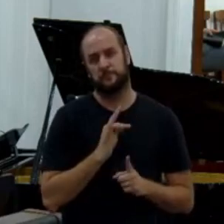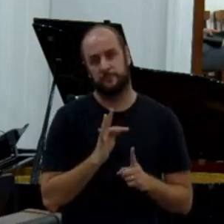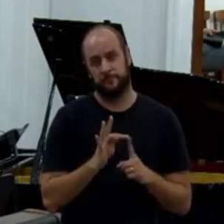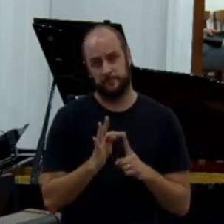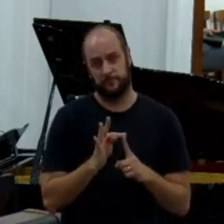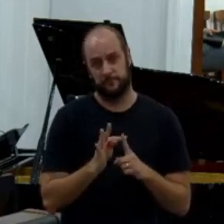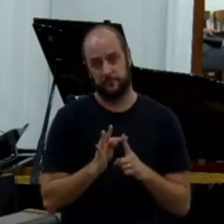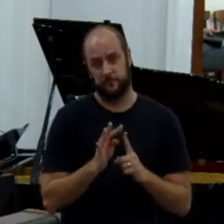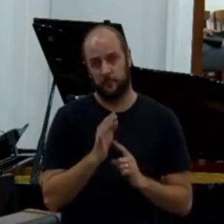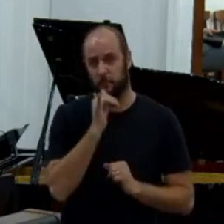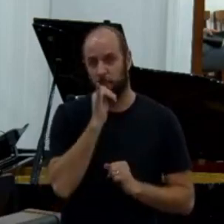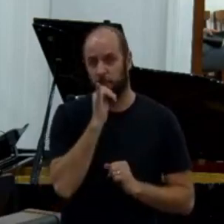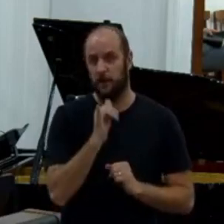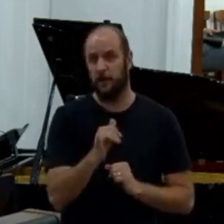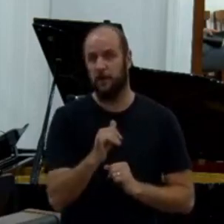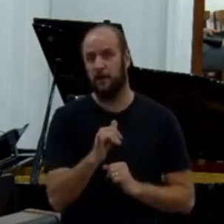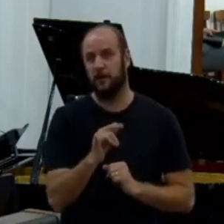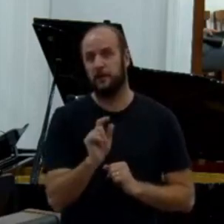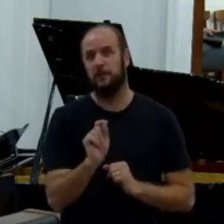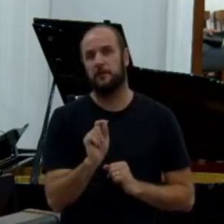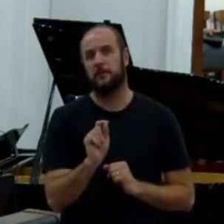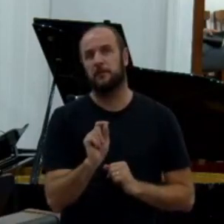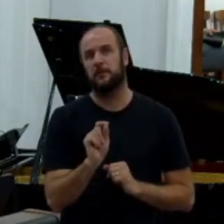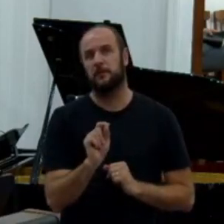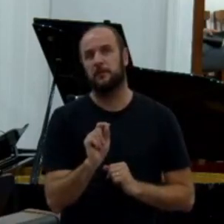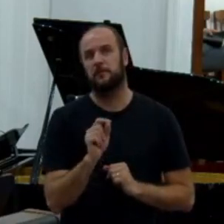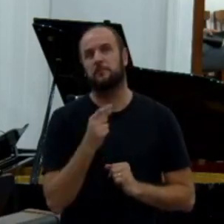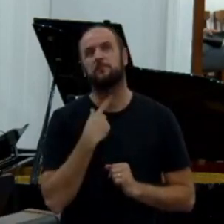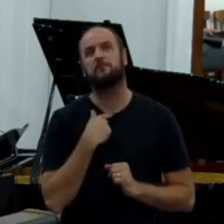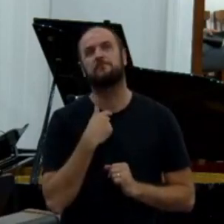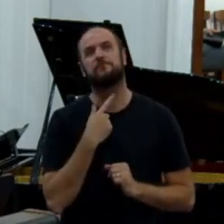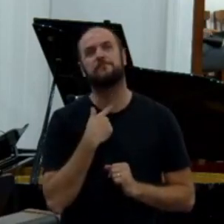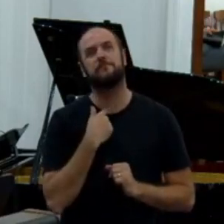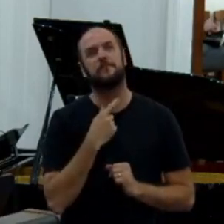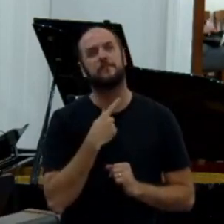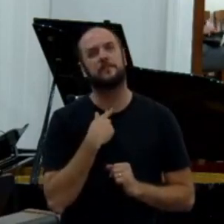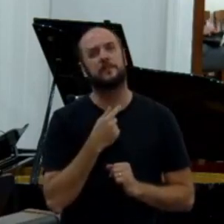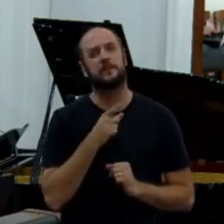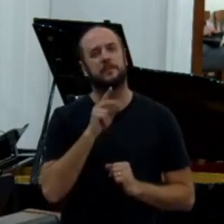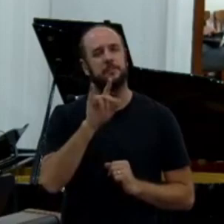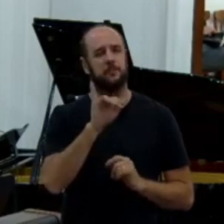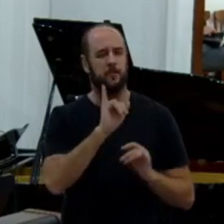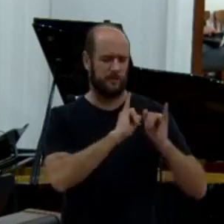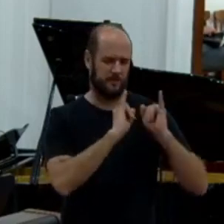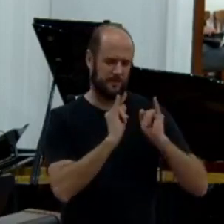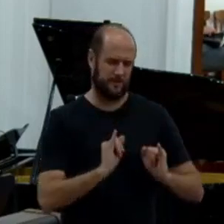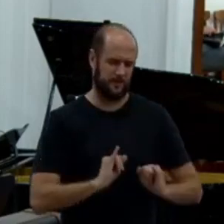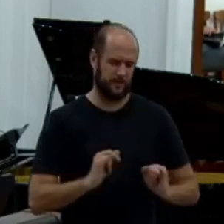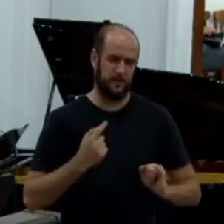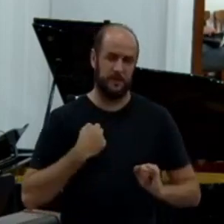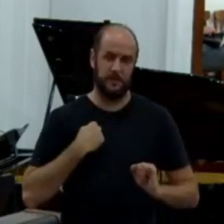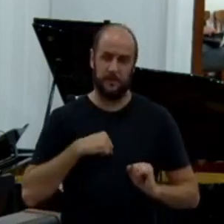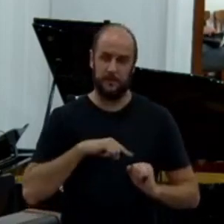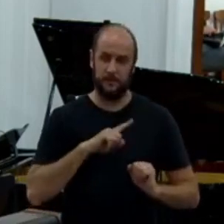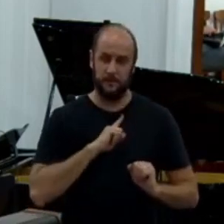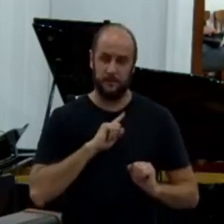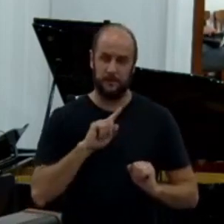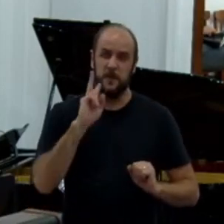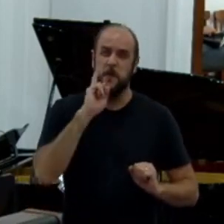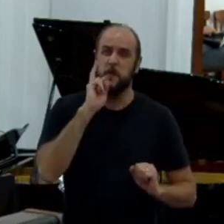Tiago chega a dizer que esses desejos são como ídolos e nos tornam infiéis e